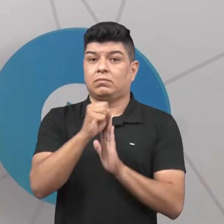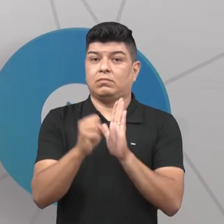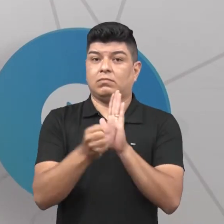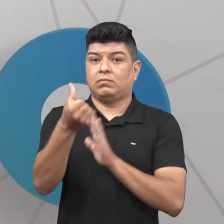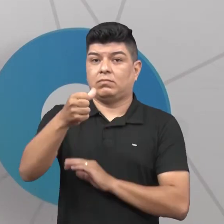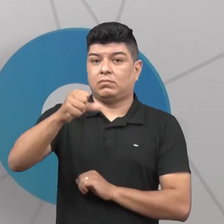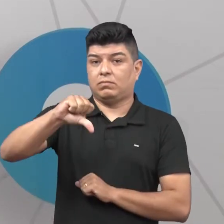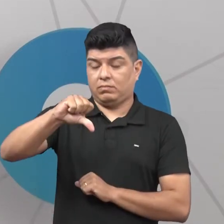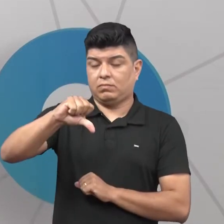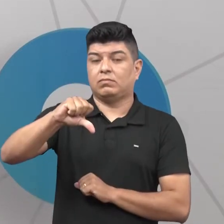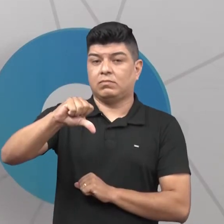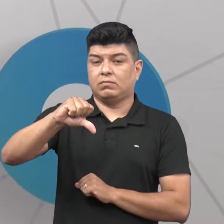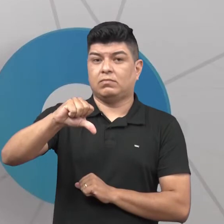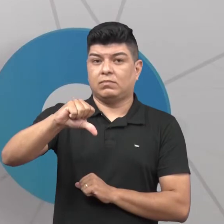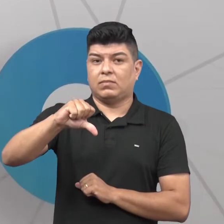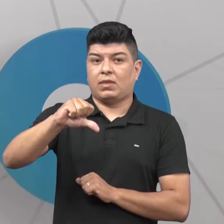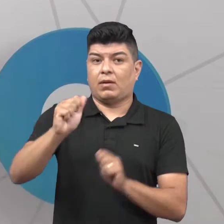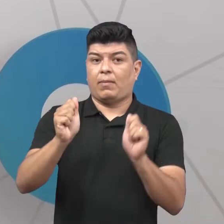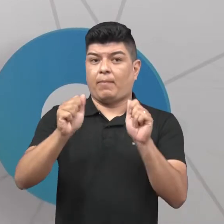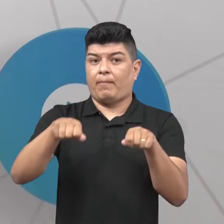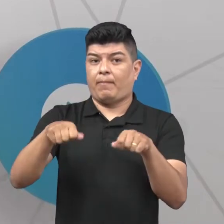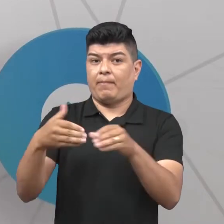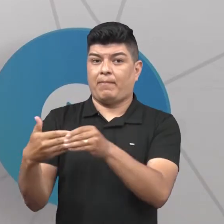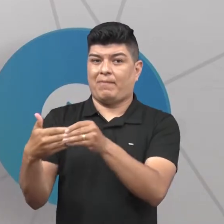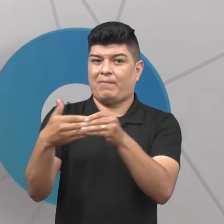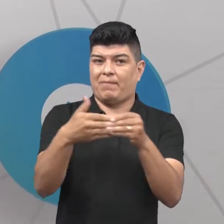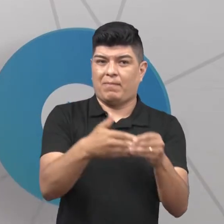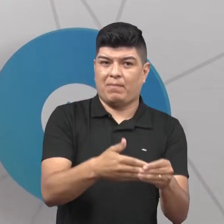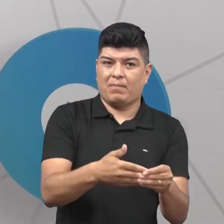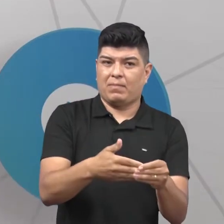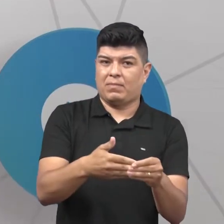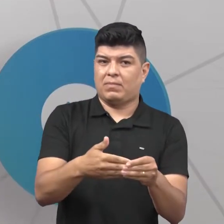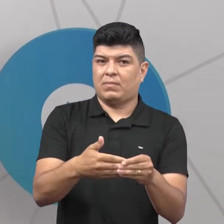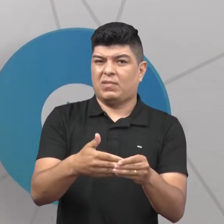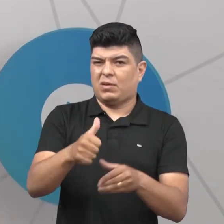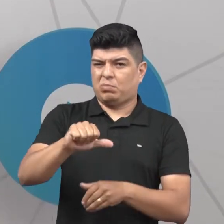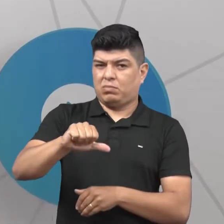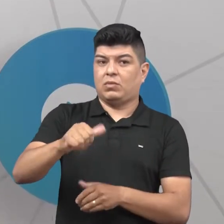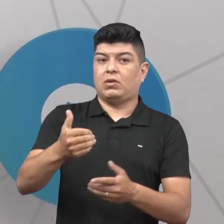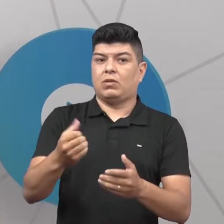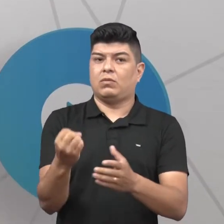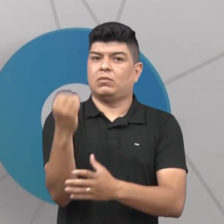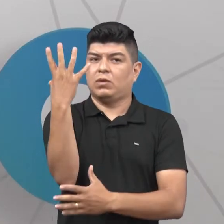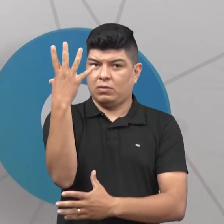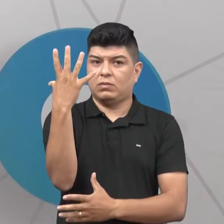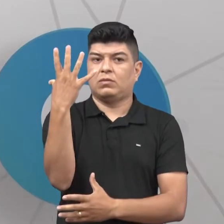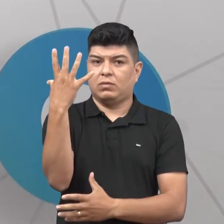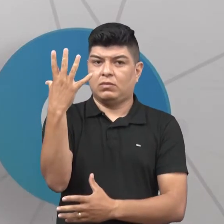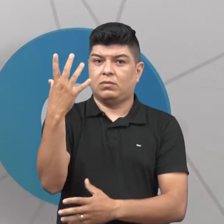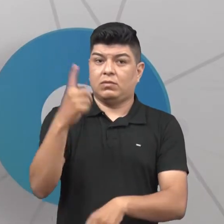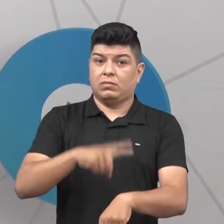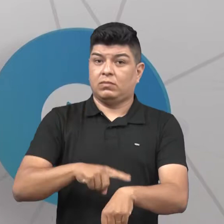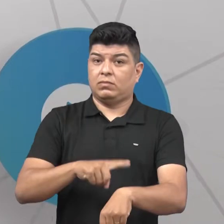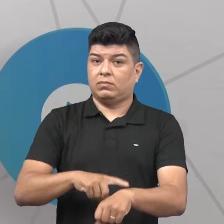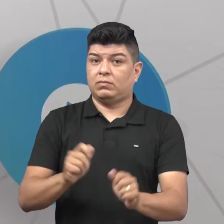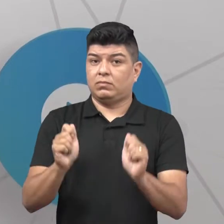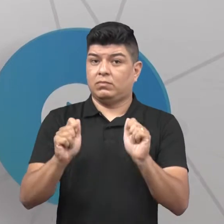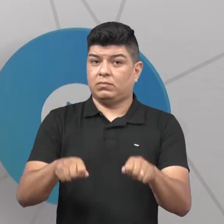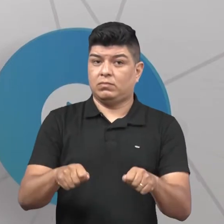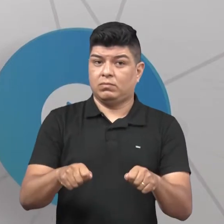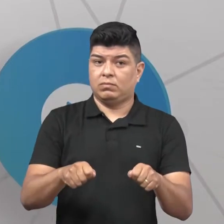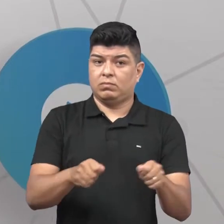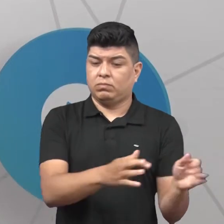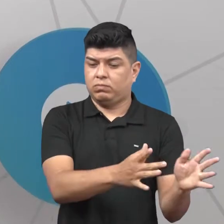XIX, né, essas impressões podem trazer traumas. Então, quer dizer, um fato que acontece em um determinado momento pode